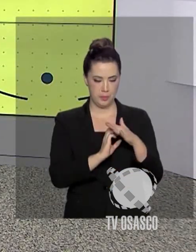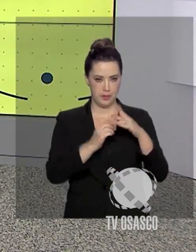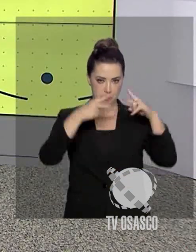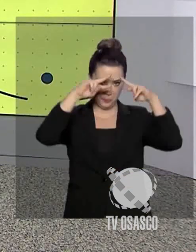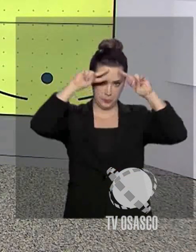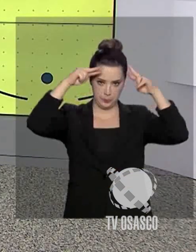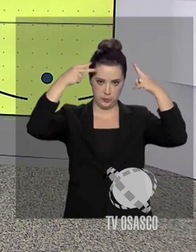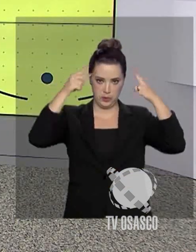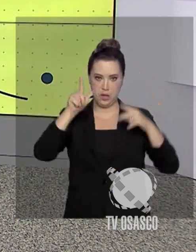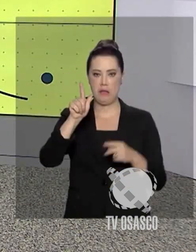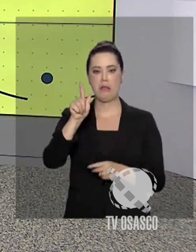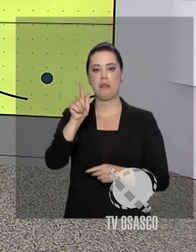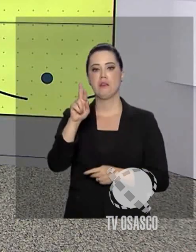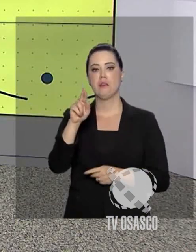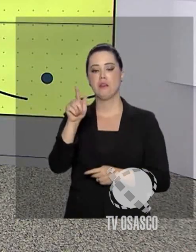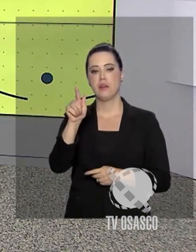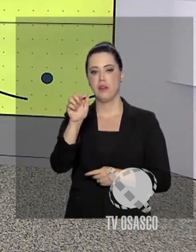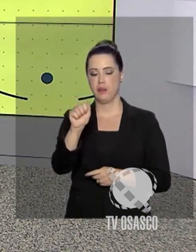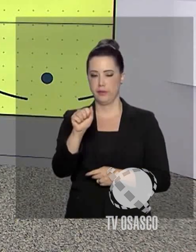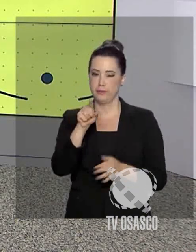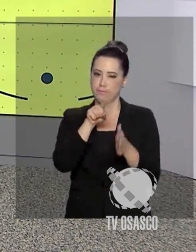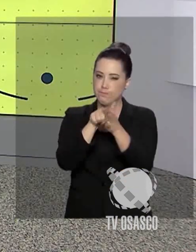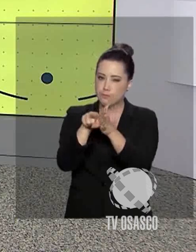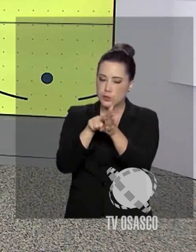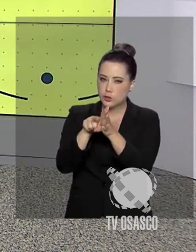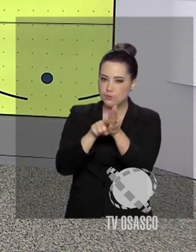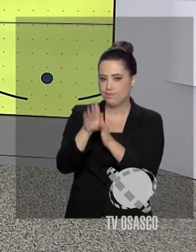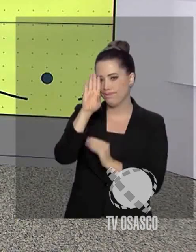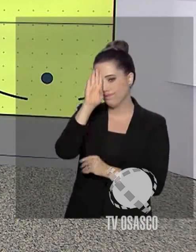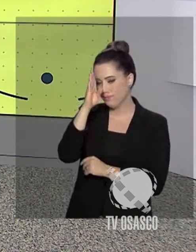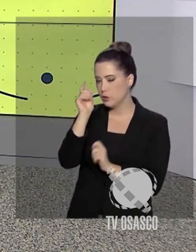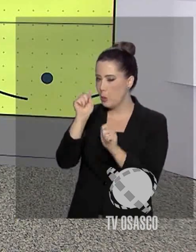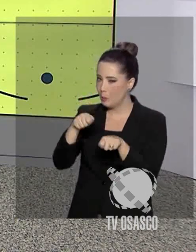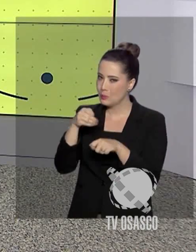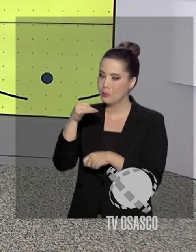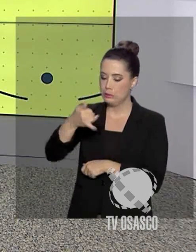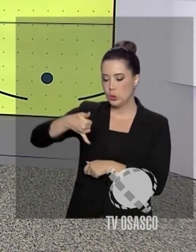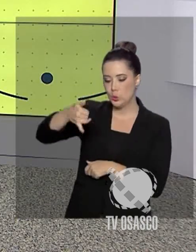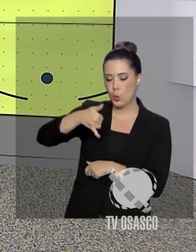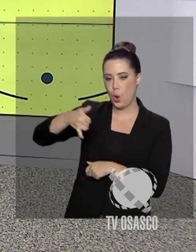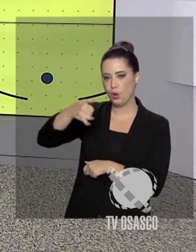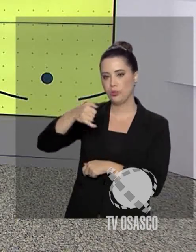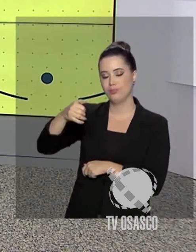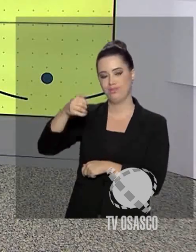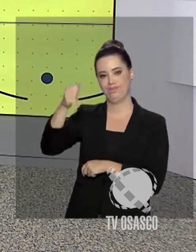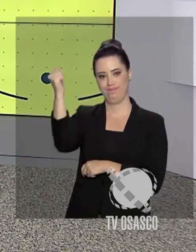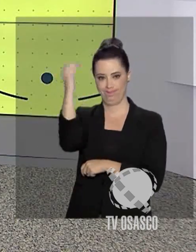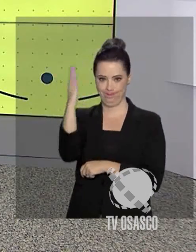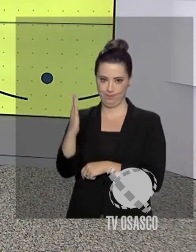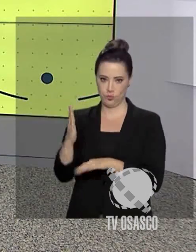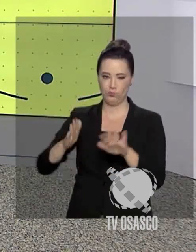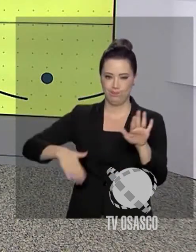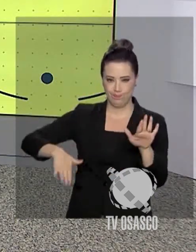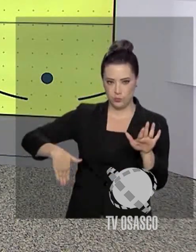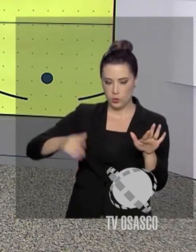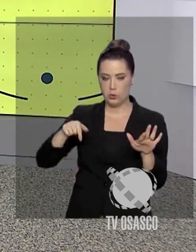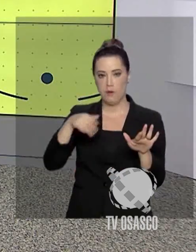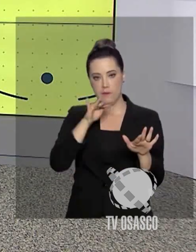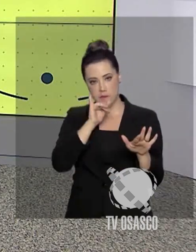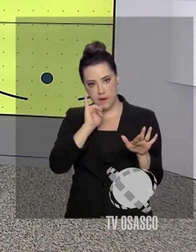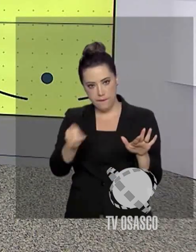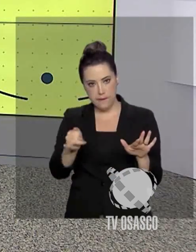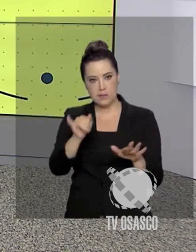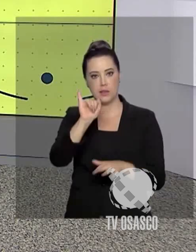investigada pela Operação Mácula, como principal suspeita do derramamento de óleo no litoral do Nordeste, vai ser notificada pela